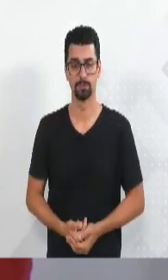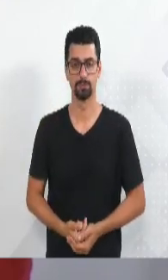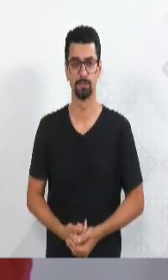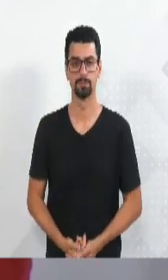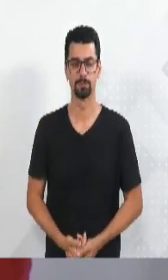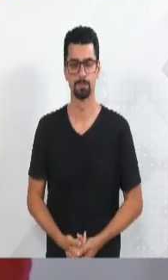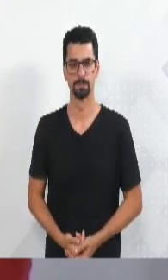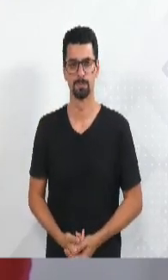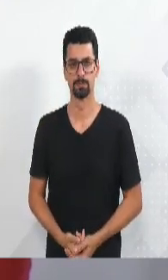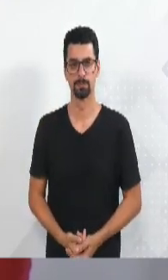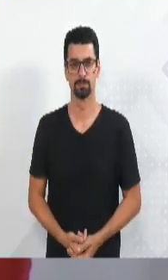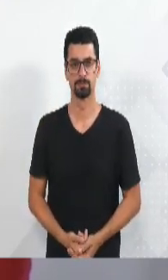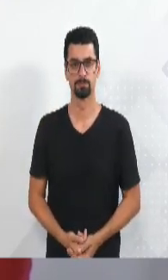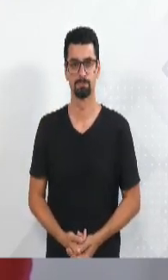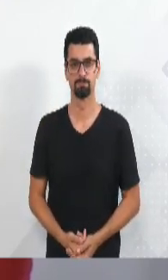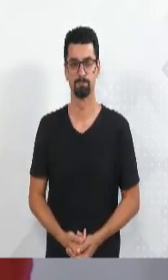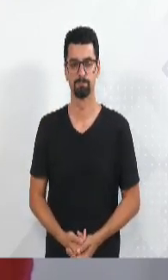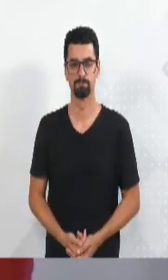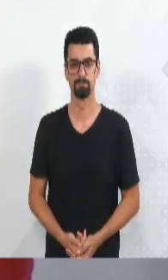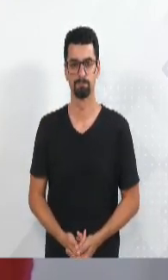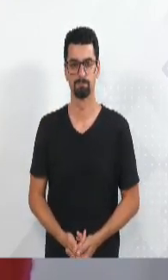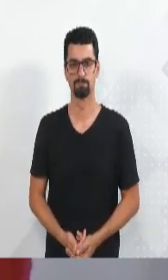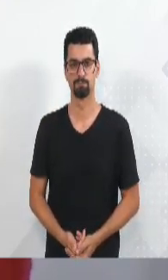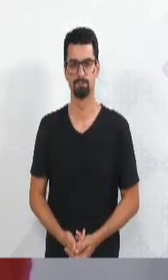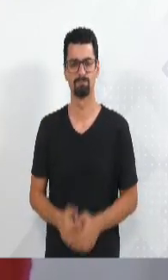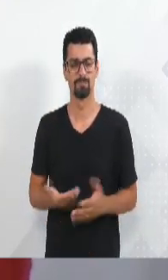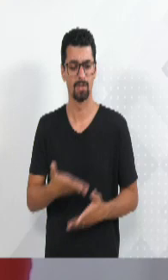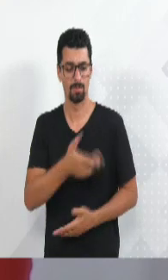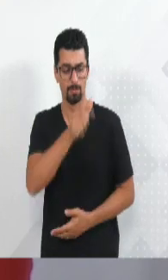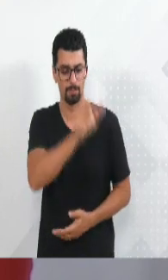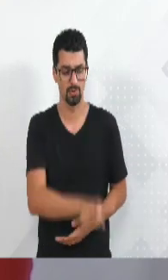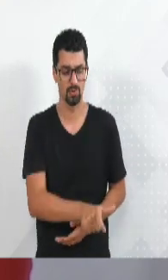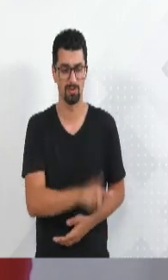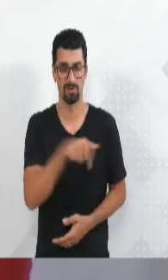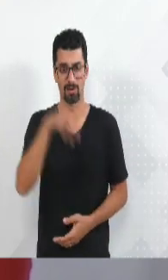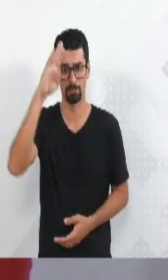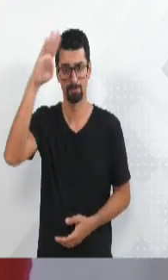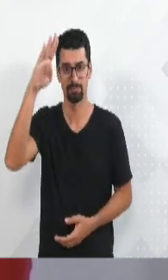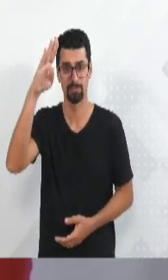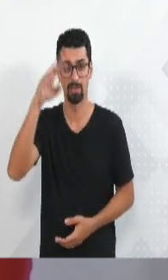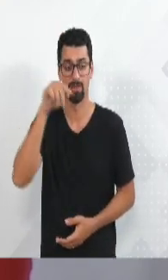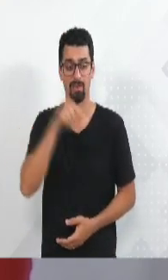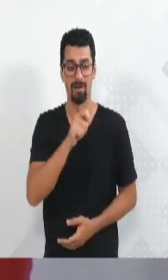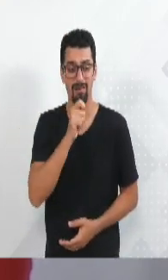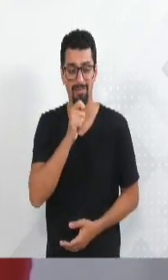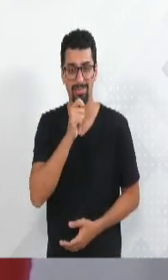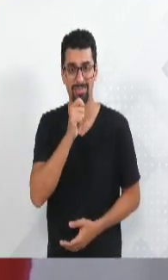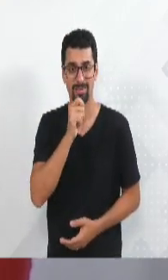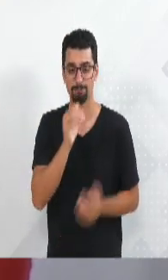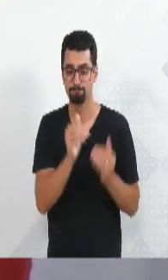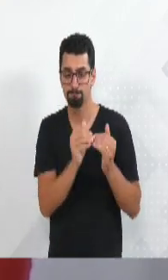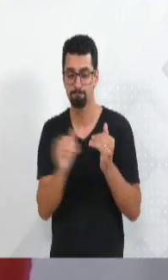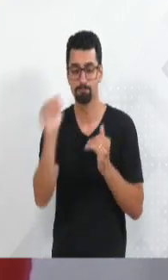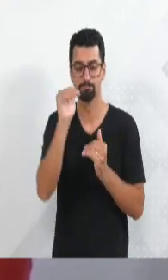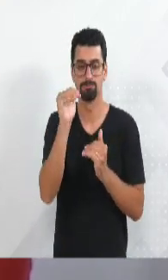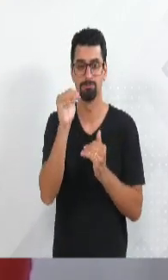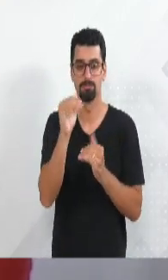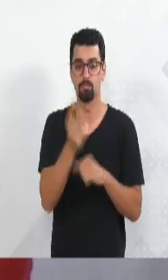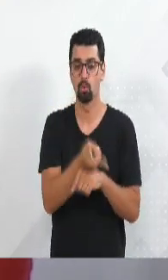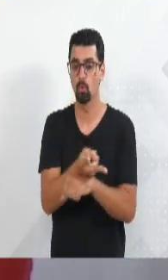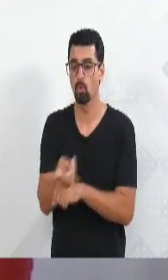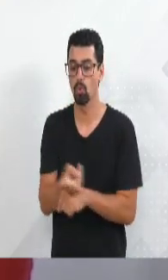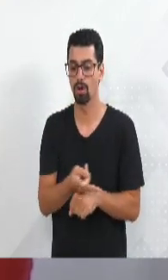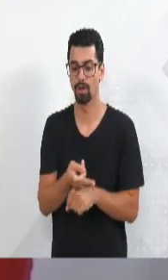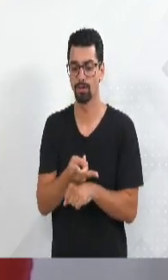aí o cidadão é militar e além de militar ele foi buscar se aperfeiçoar em